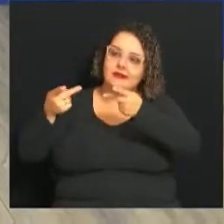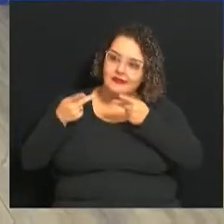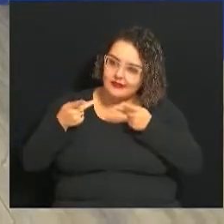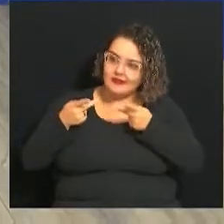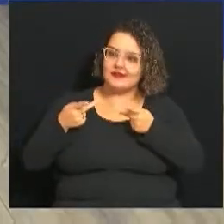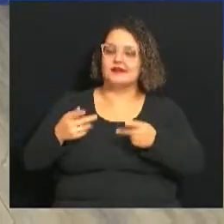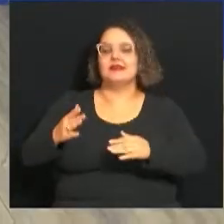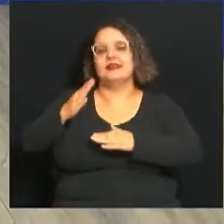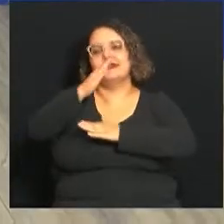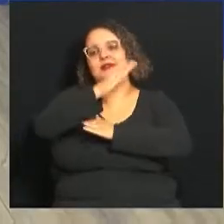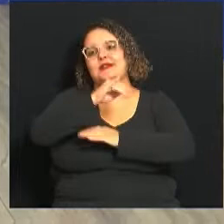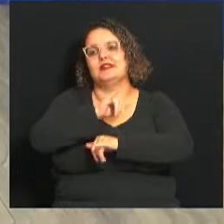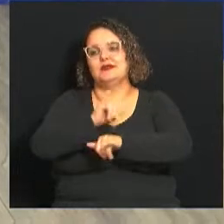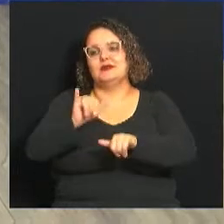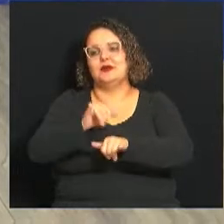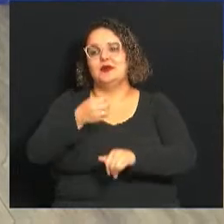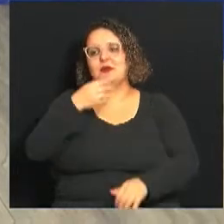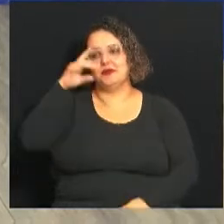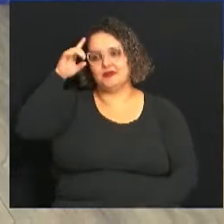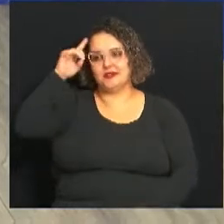Câmara Notícia e bom dia.